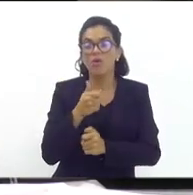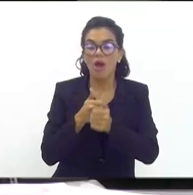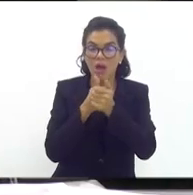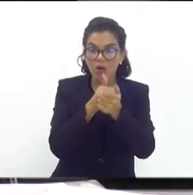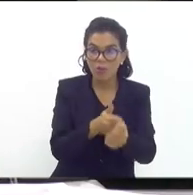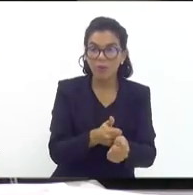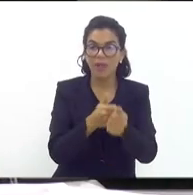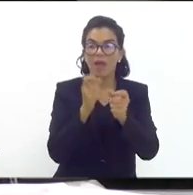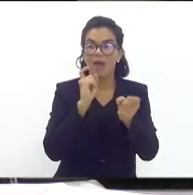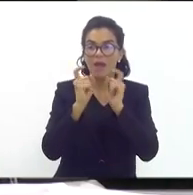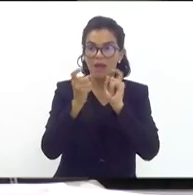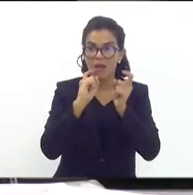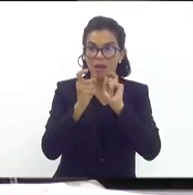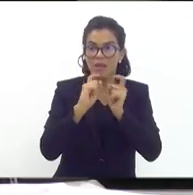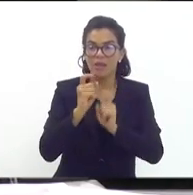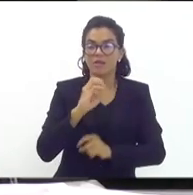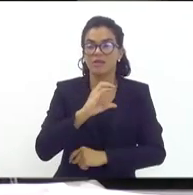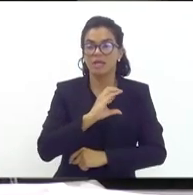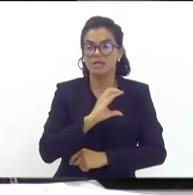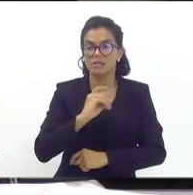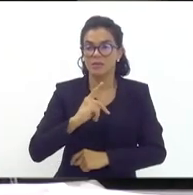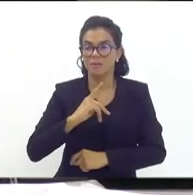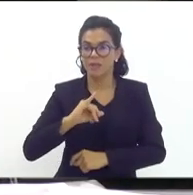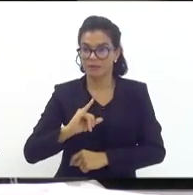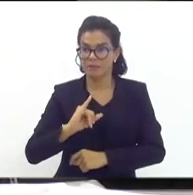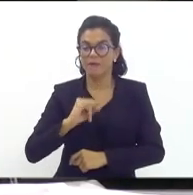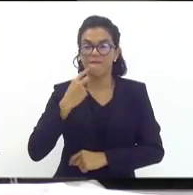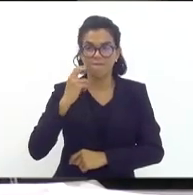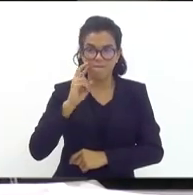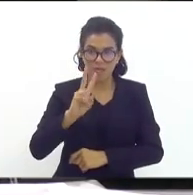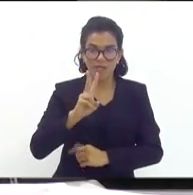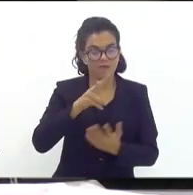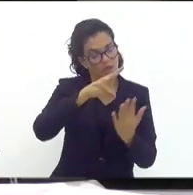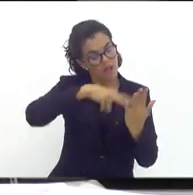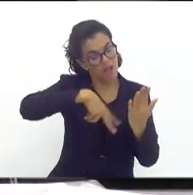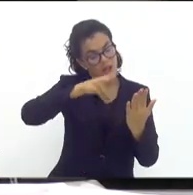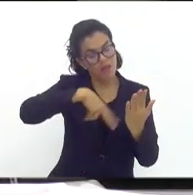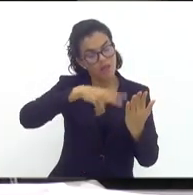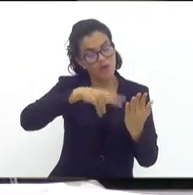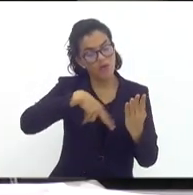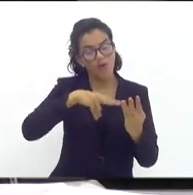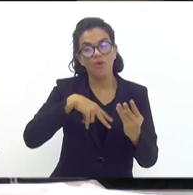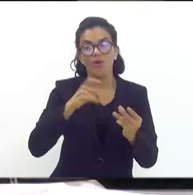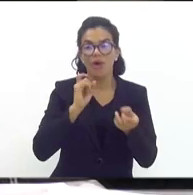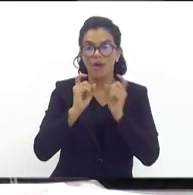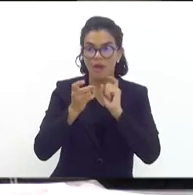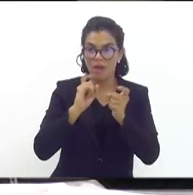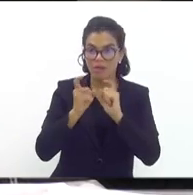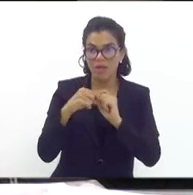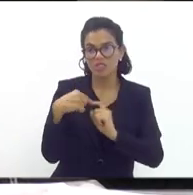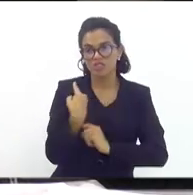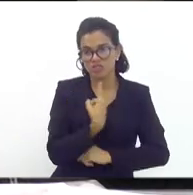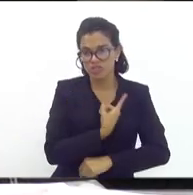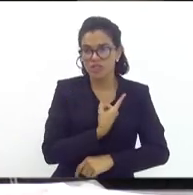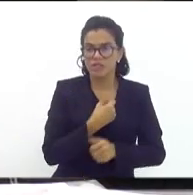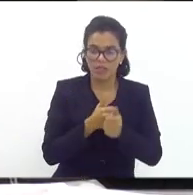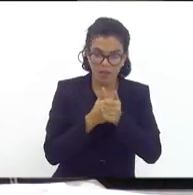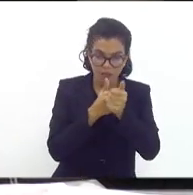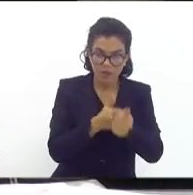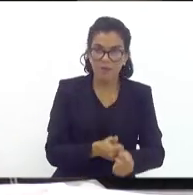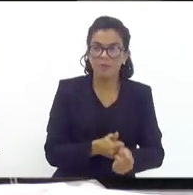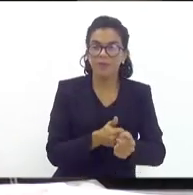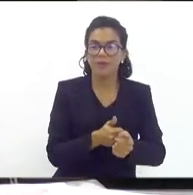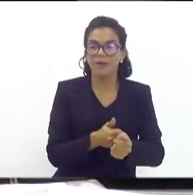da CPI e vi que o senhor leu a nota no na última reunião da CPI a gente tem acompanhado a CPI